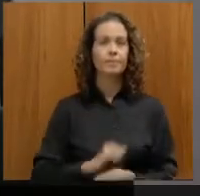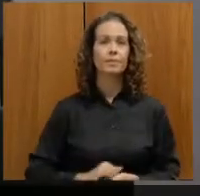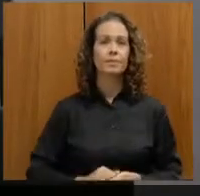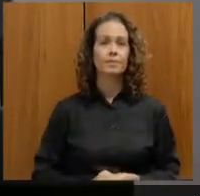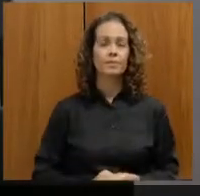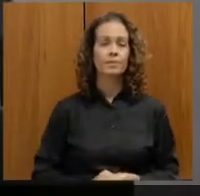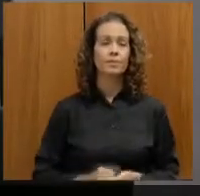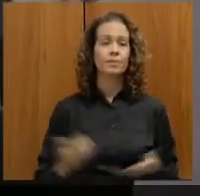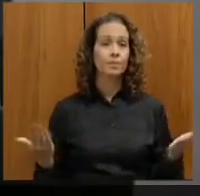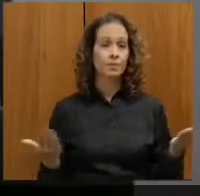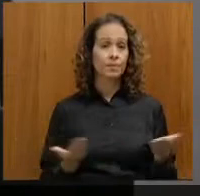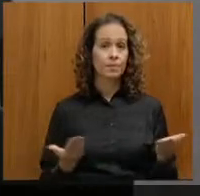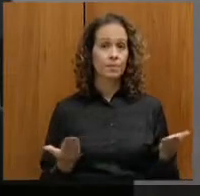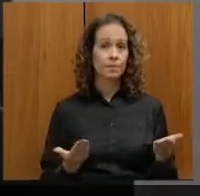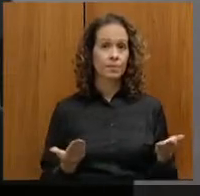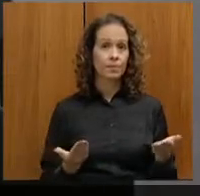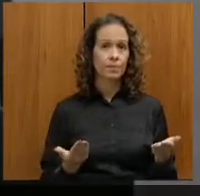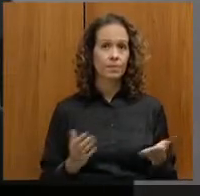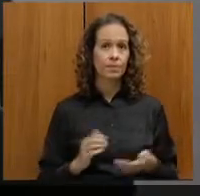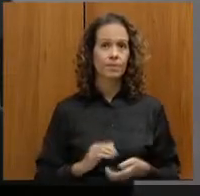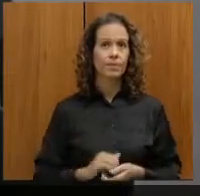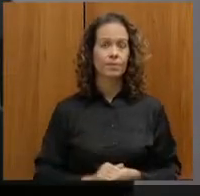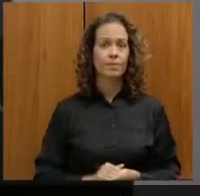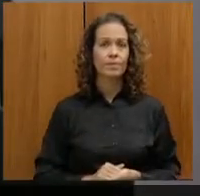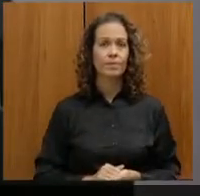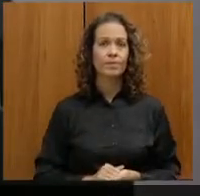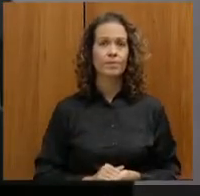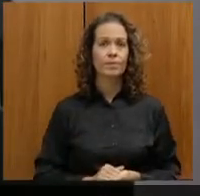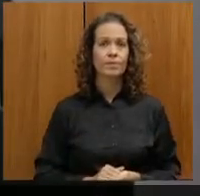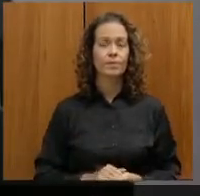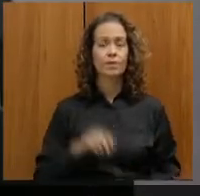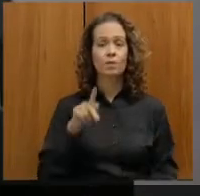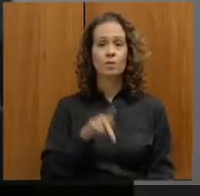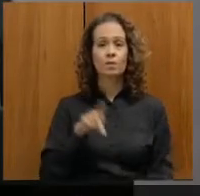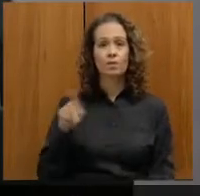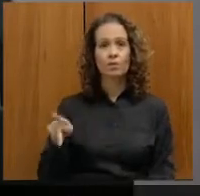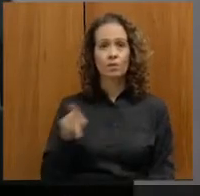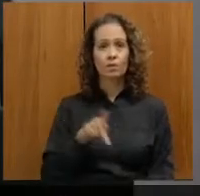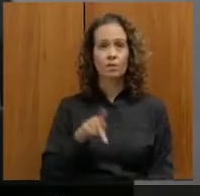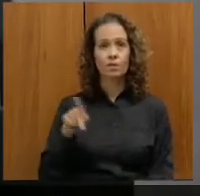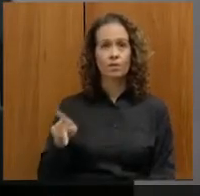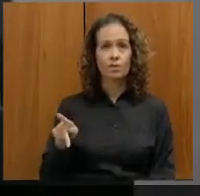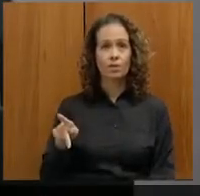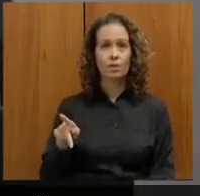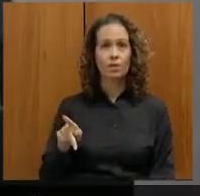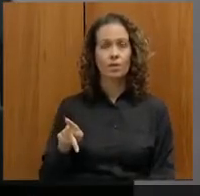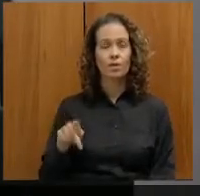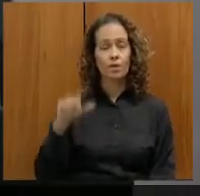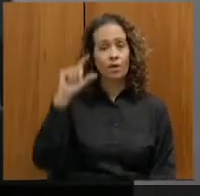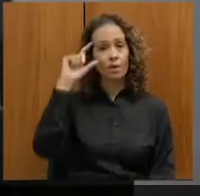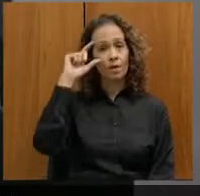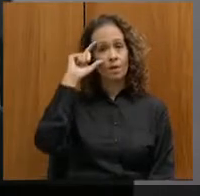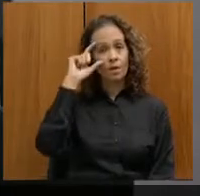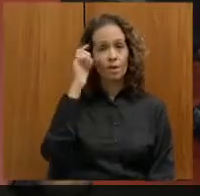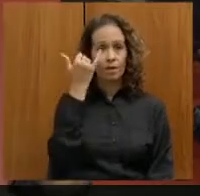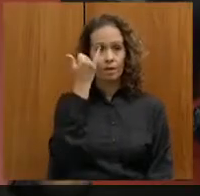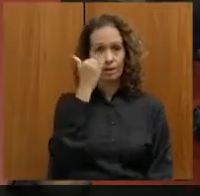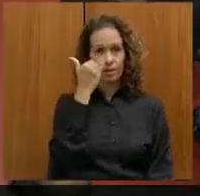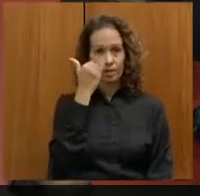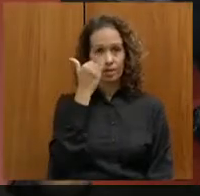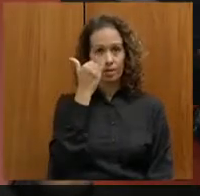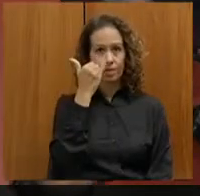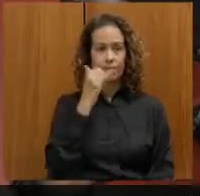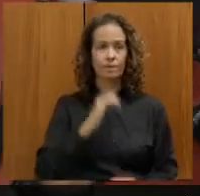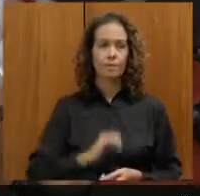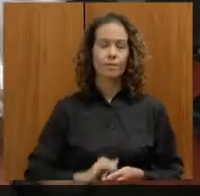agora nós vamos fazer a chamada do professor Cleiton Professor Cleiton com a palavra